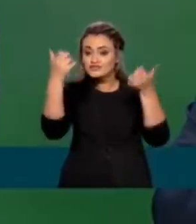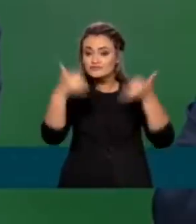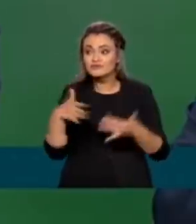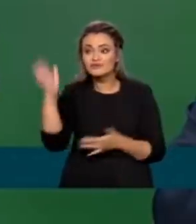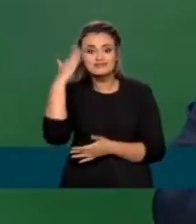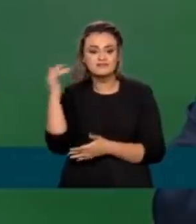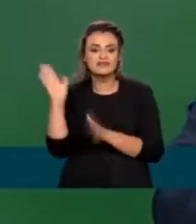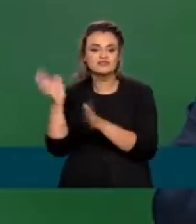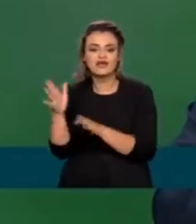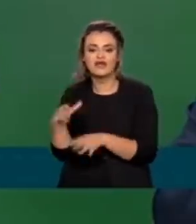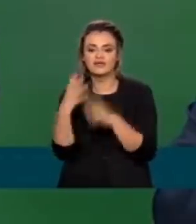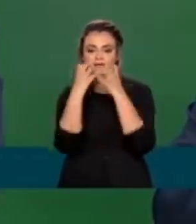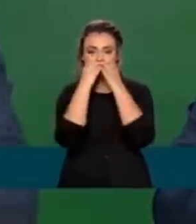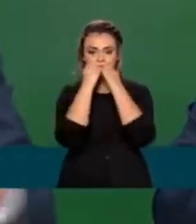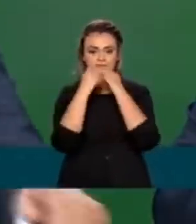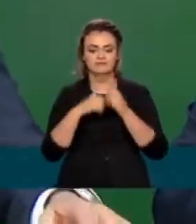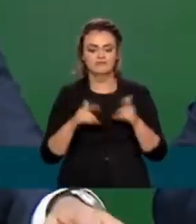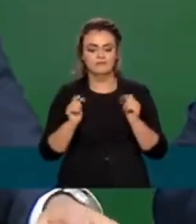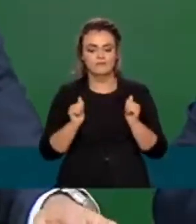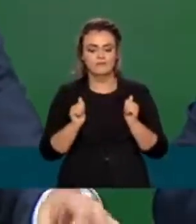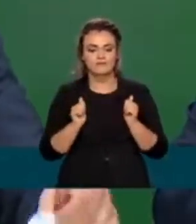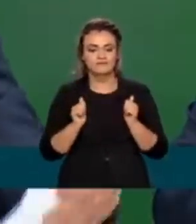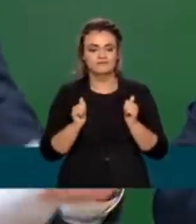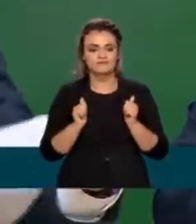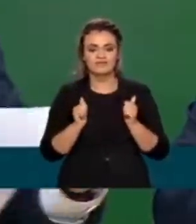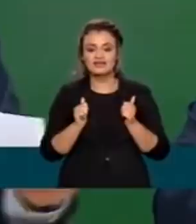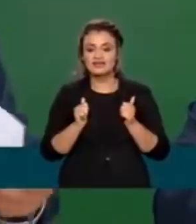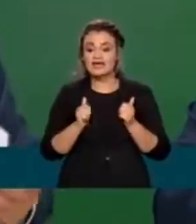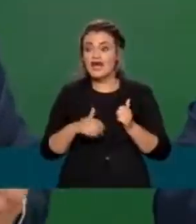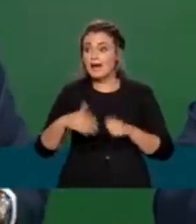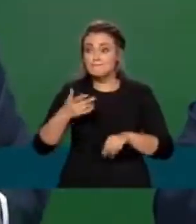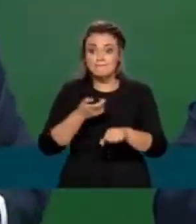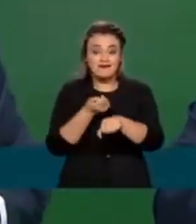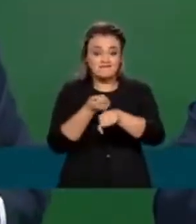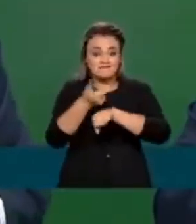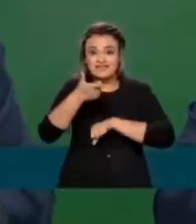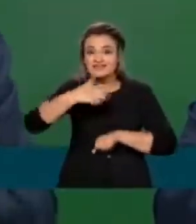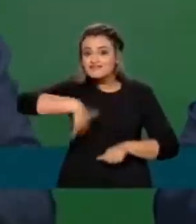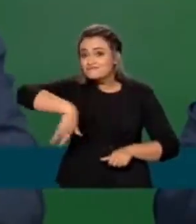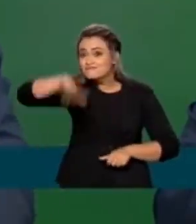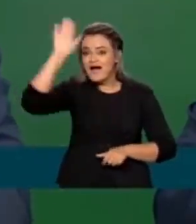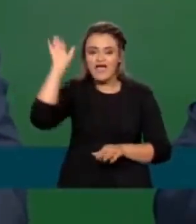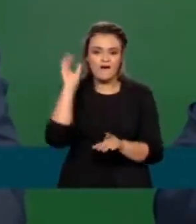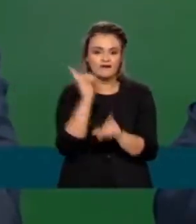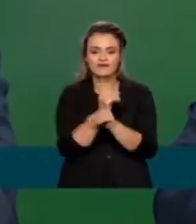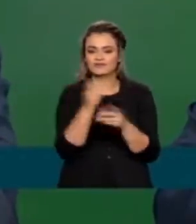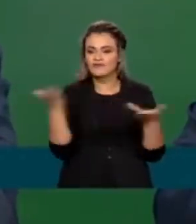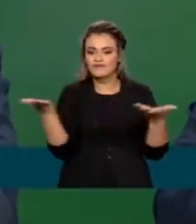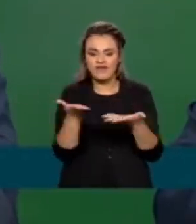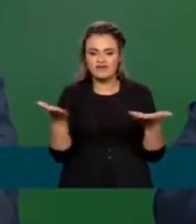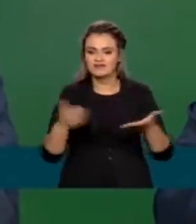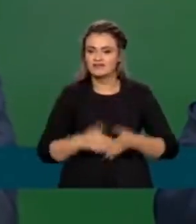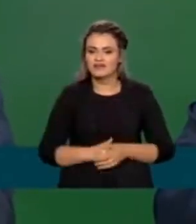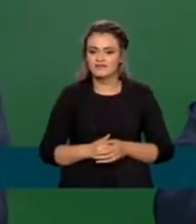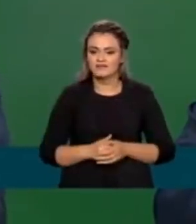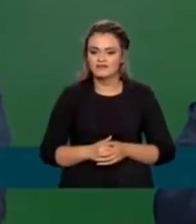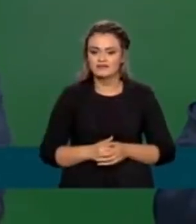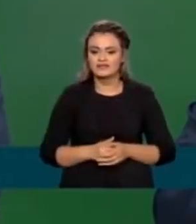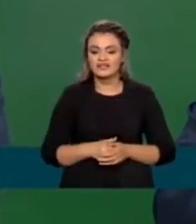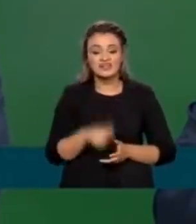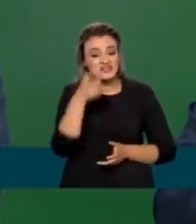aqui. Trata-se, talvez, da maior fake news já produzida no Brasil. A quem